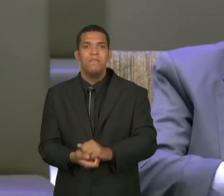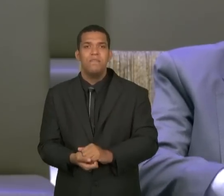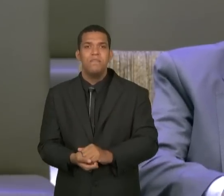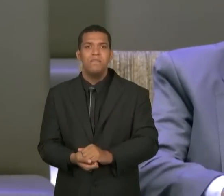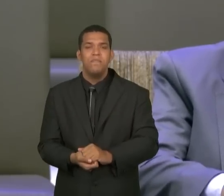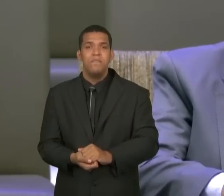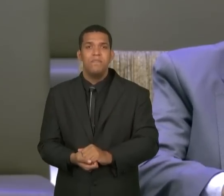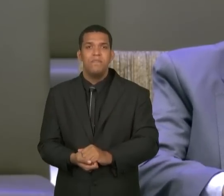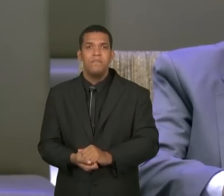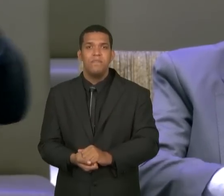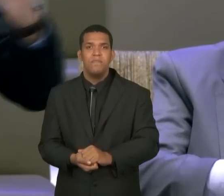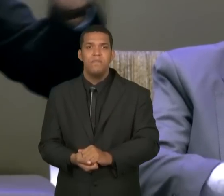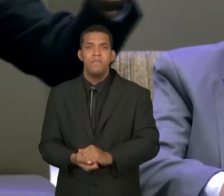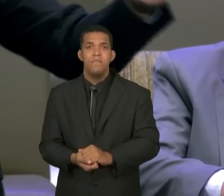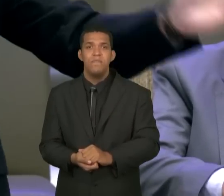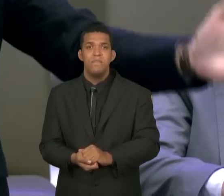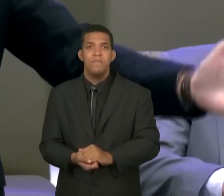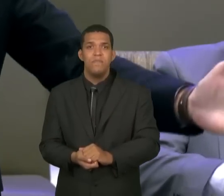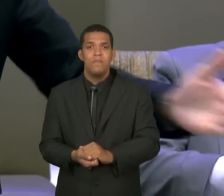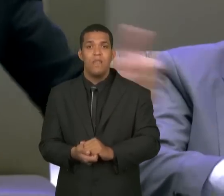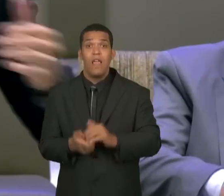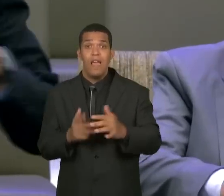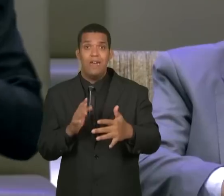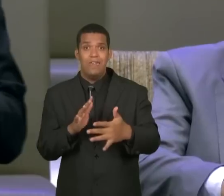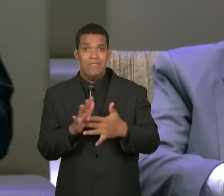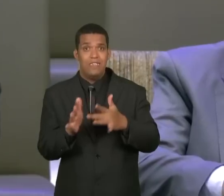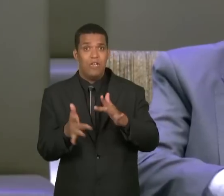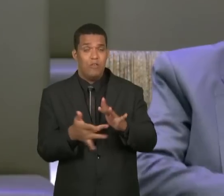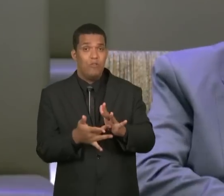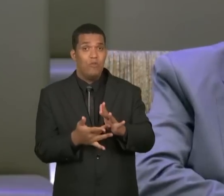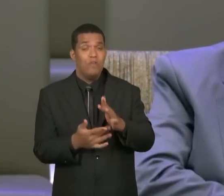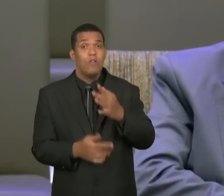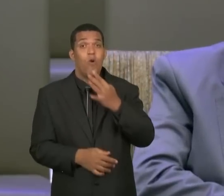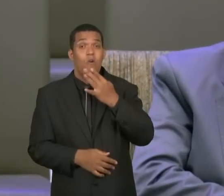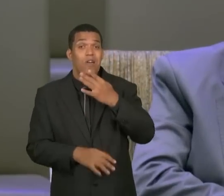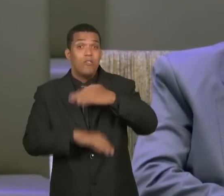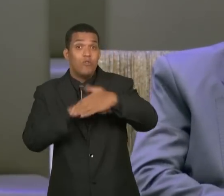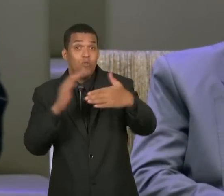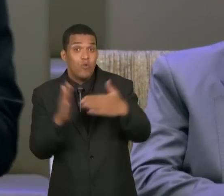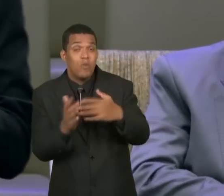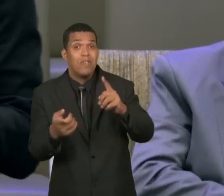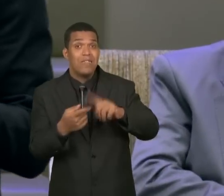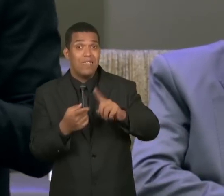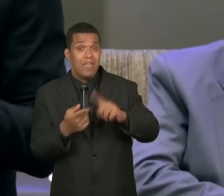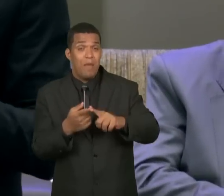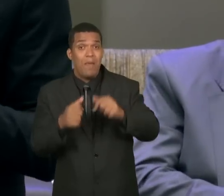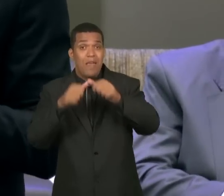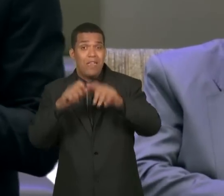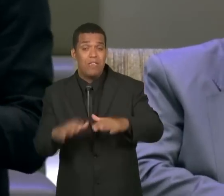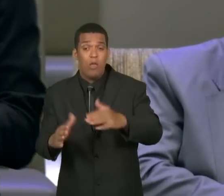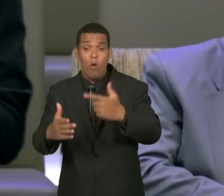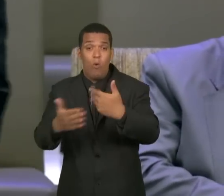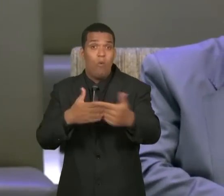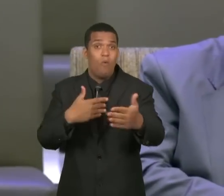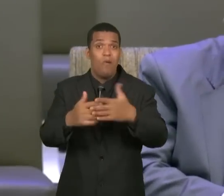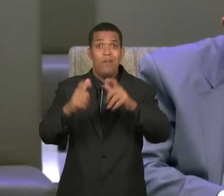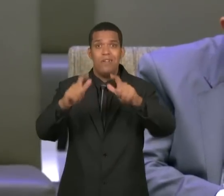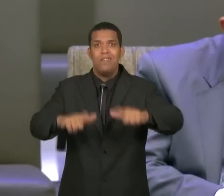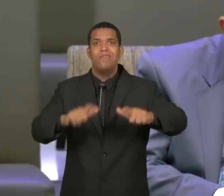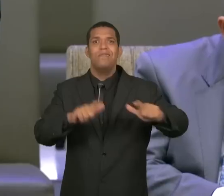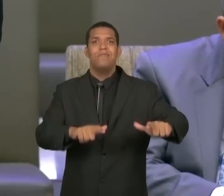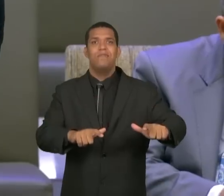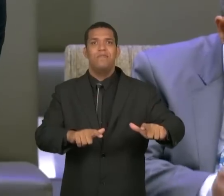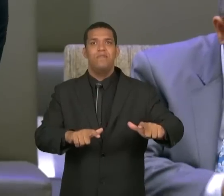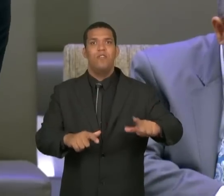pelo fato de Jesus ser onisciente e onipresente isso poderia nos causar